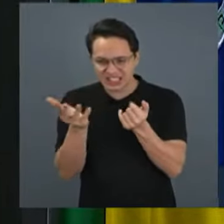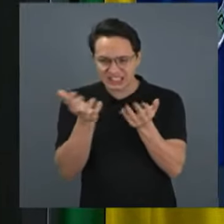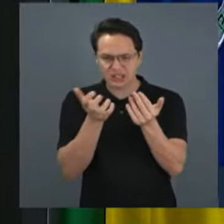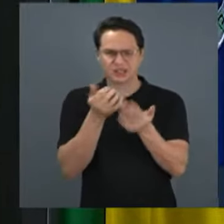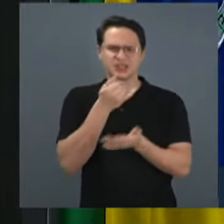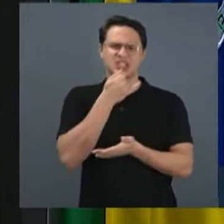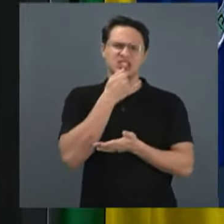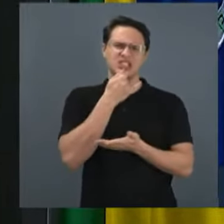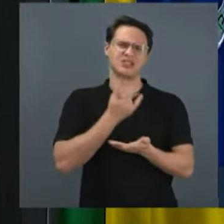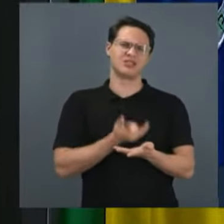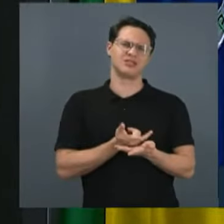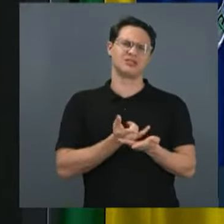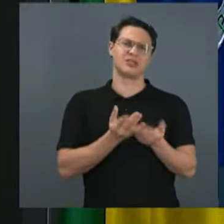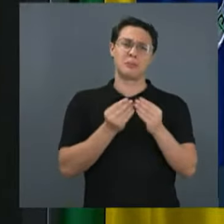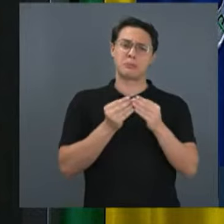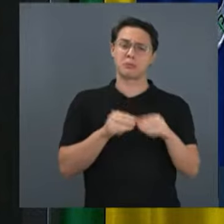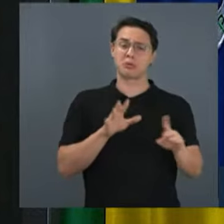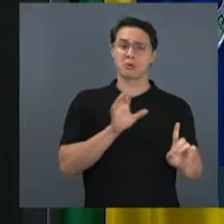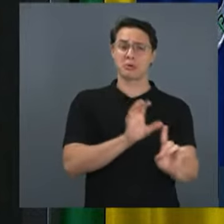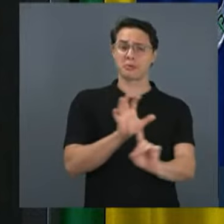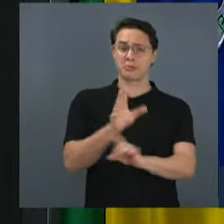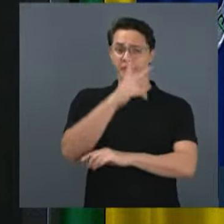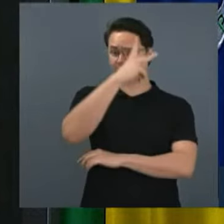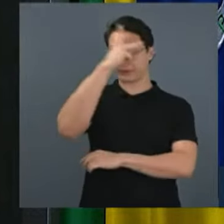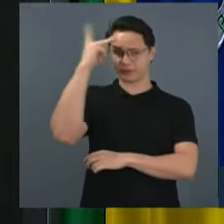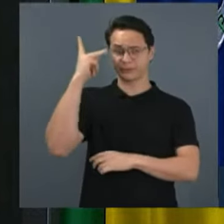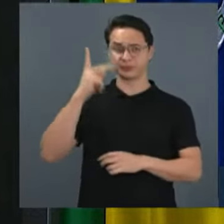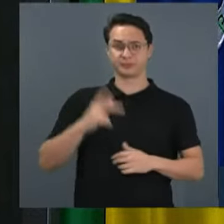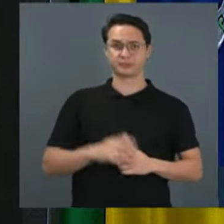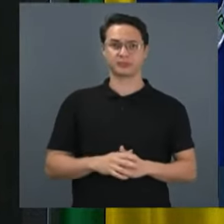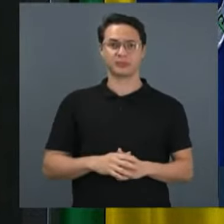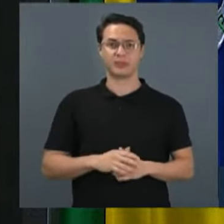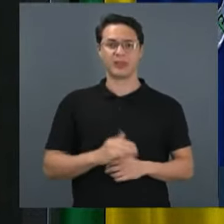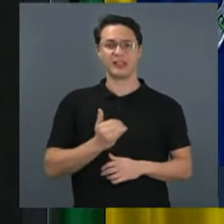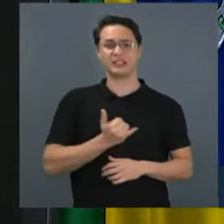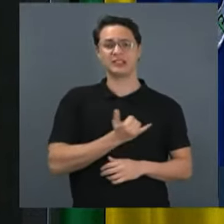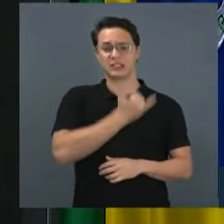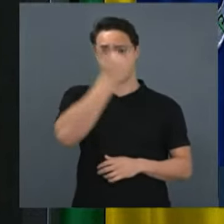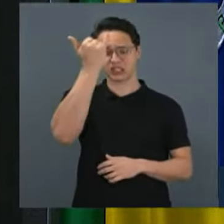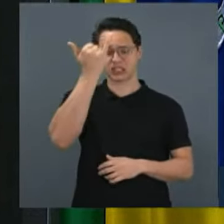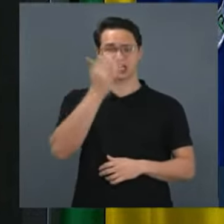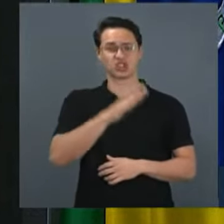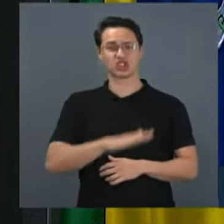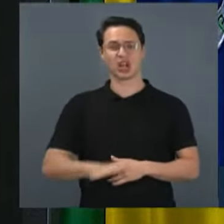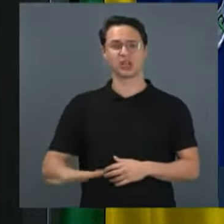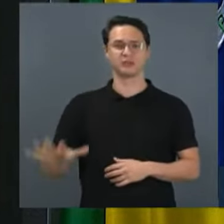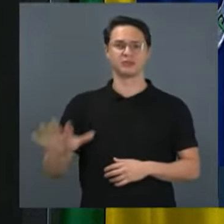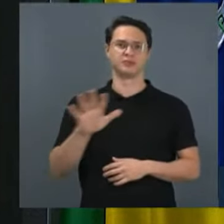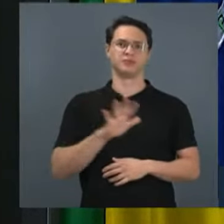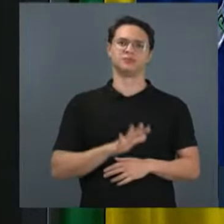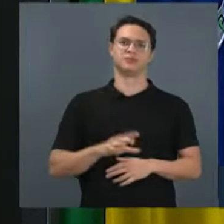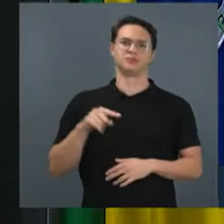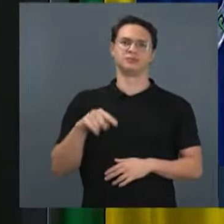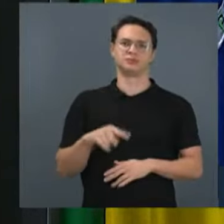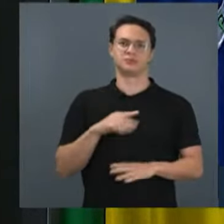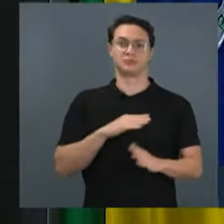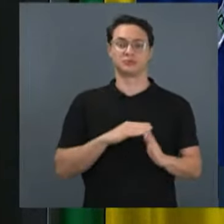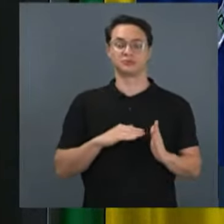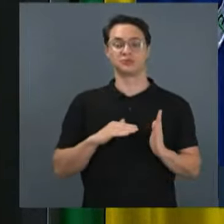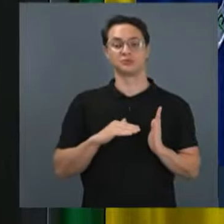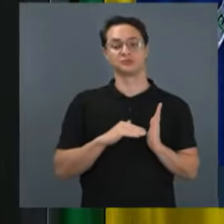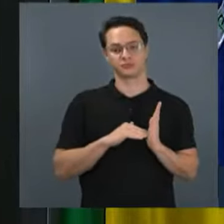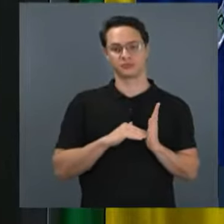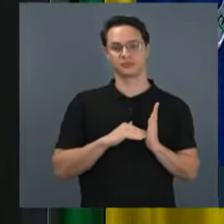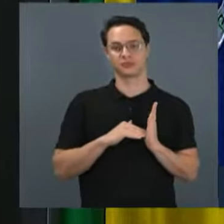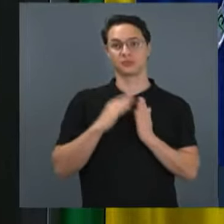de desgraça, de uma tragédia humanitária que esse Senado Federal, graças